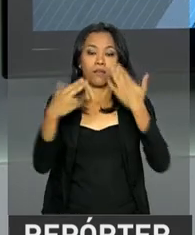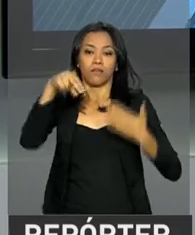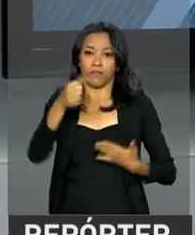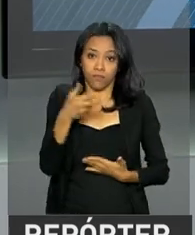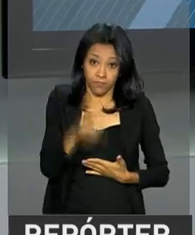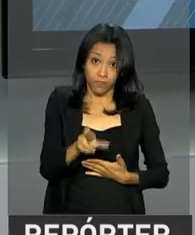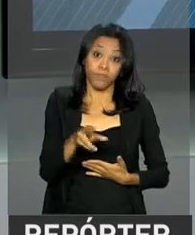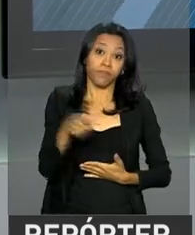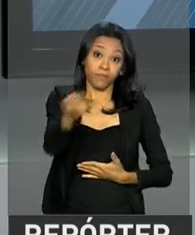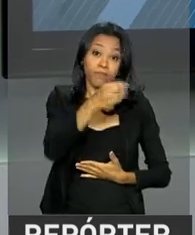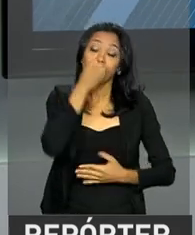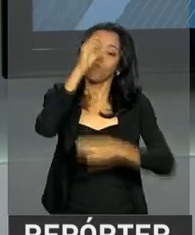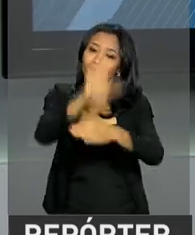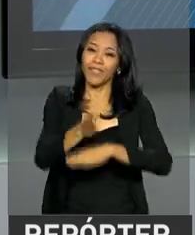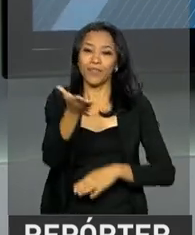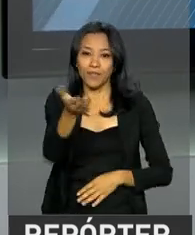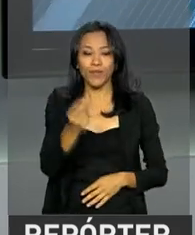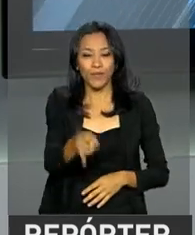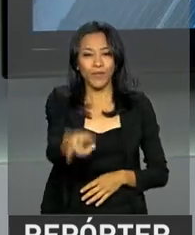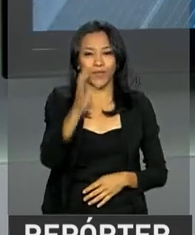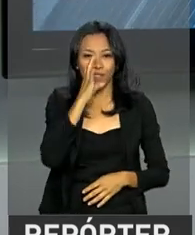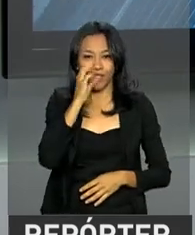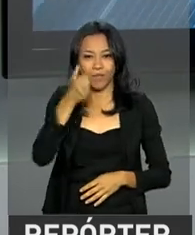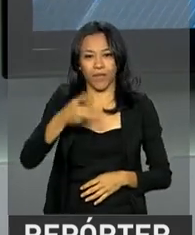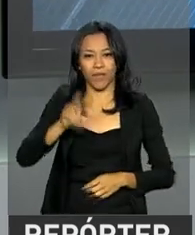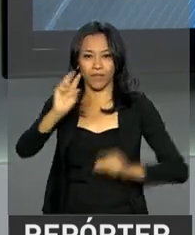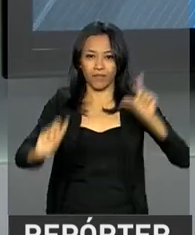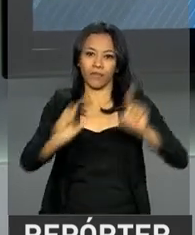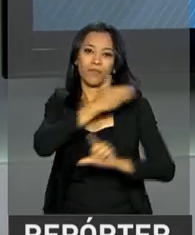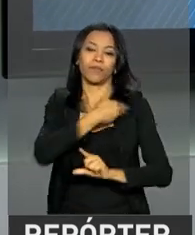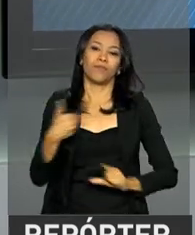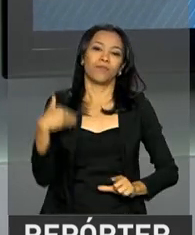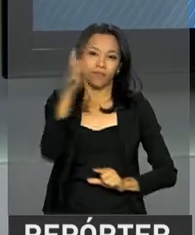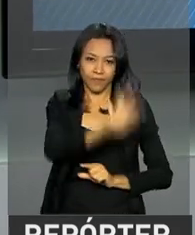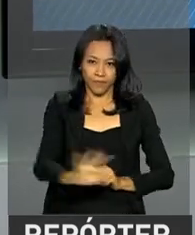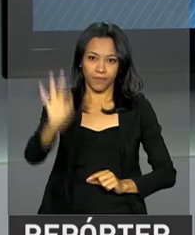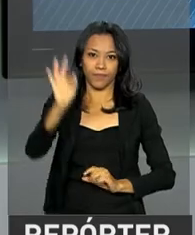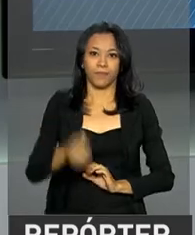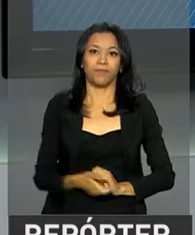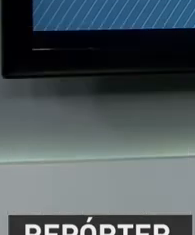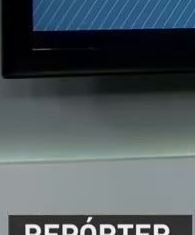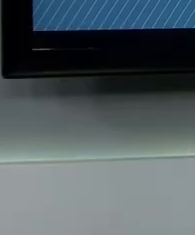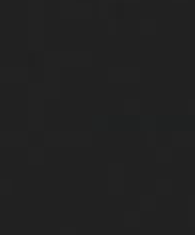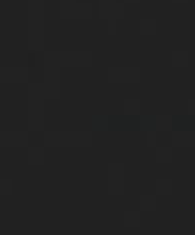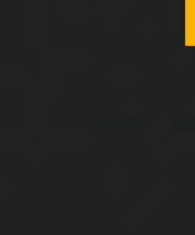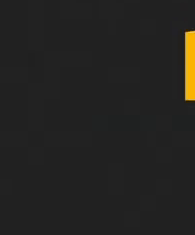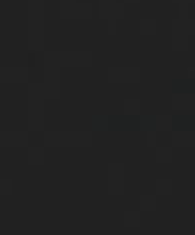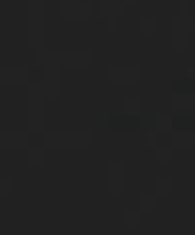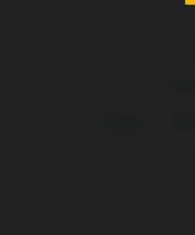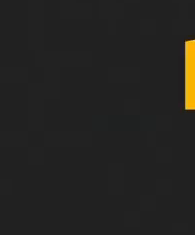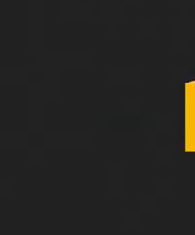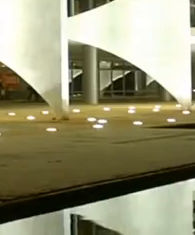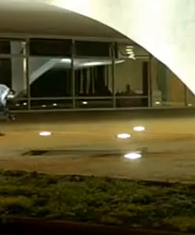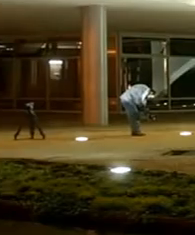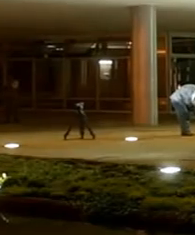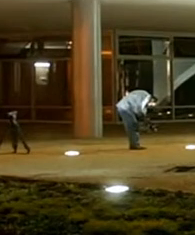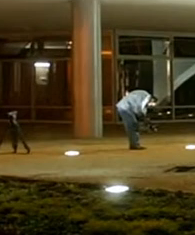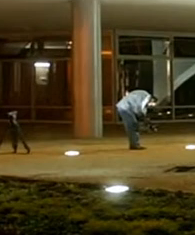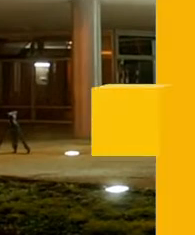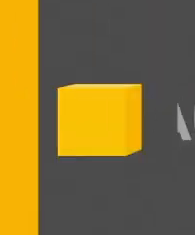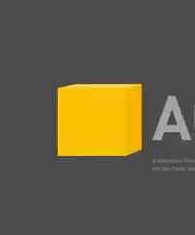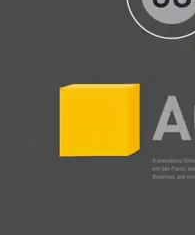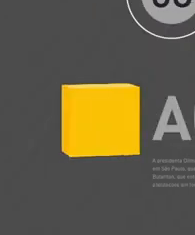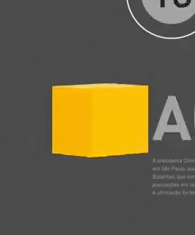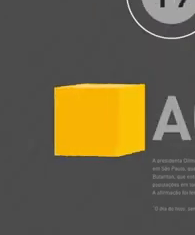Repórter NBR. Uma boa tarde para você e continue na NBR, a TV do Governo Federal.